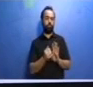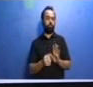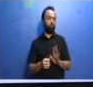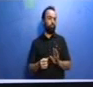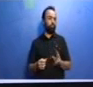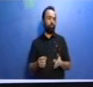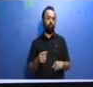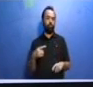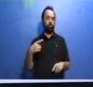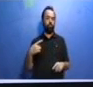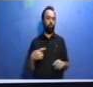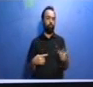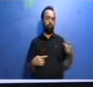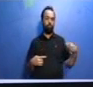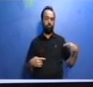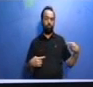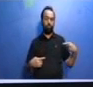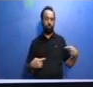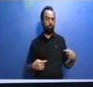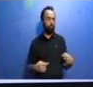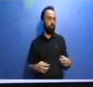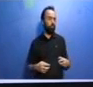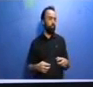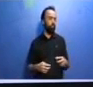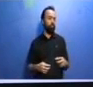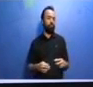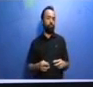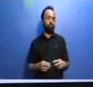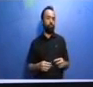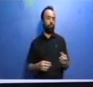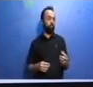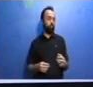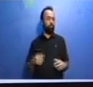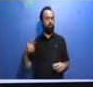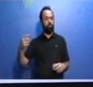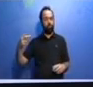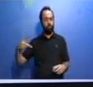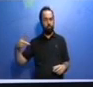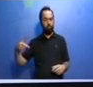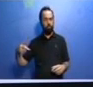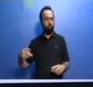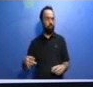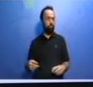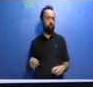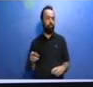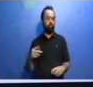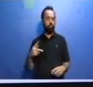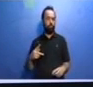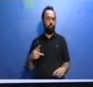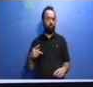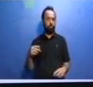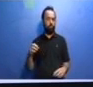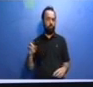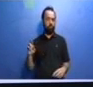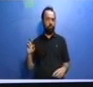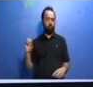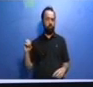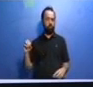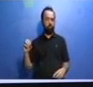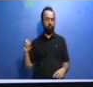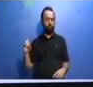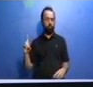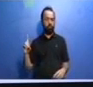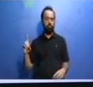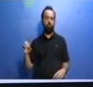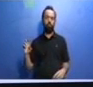Sempre o primeiro termo, do lado esquerdo, vão ser os reagentes, e sempre o segundo termo vão ser os produtos. Essa seta